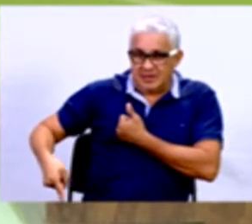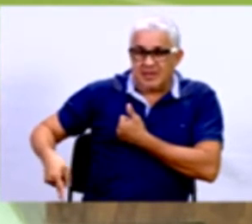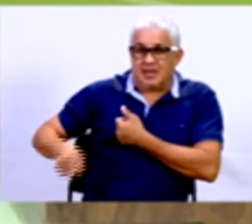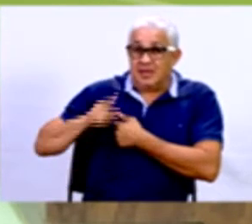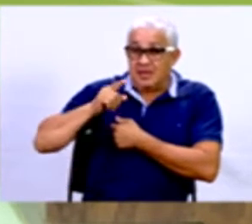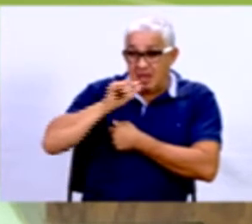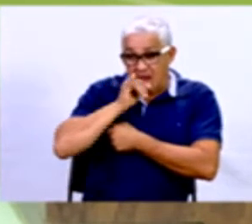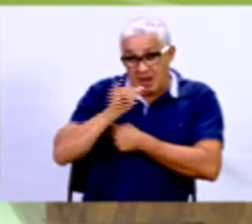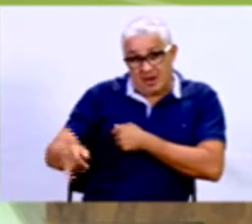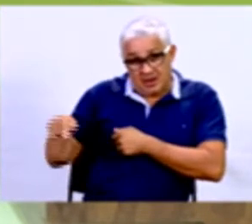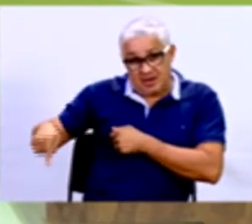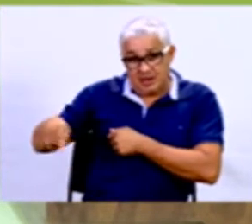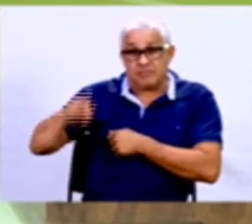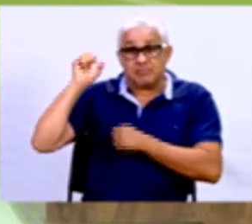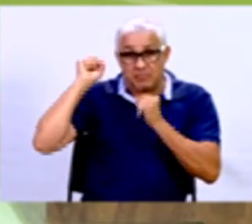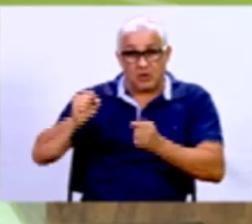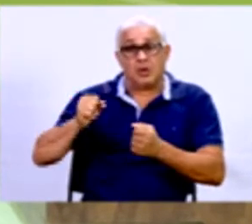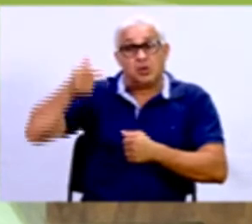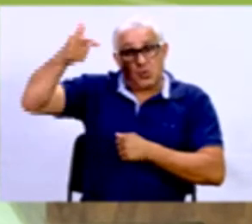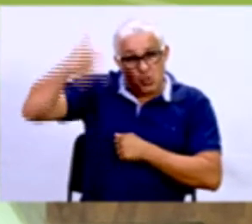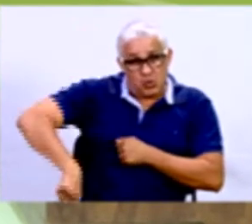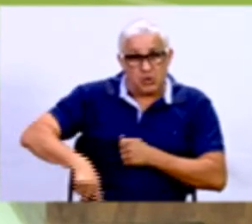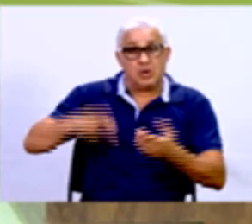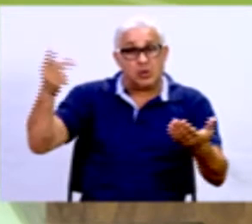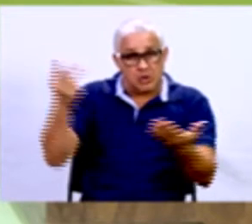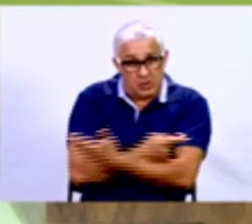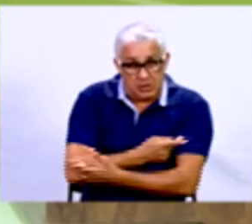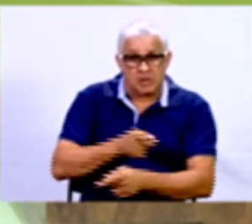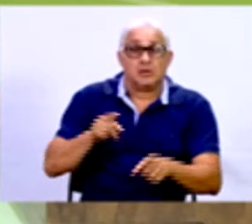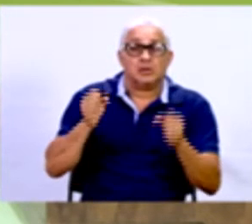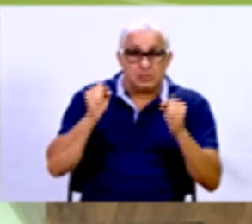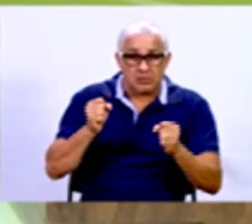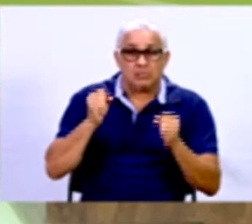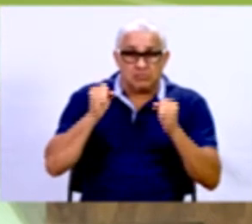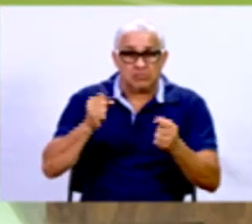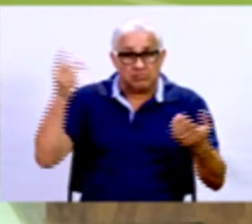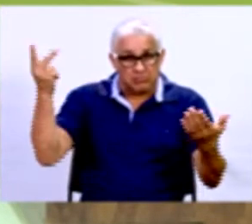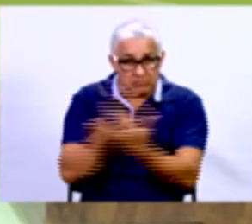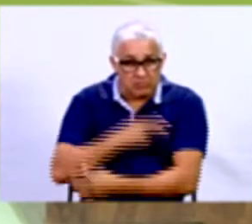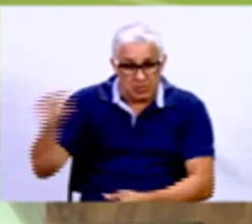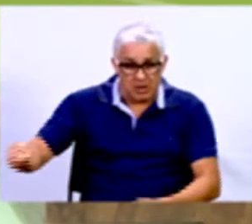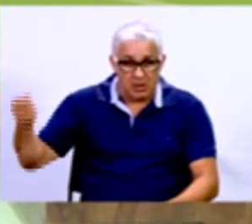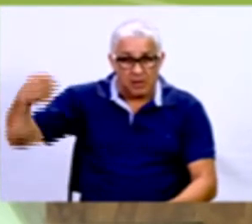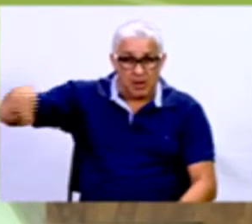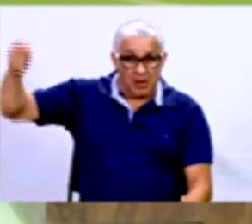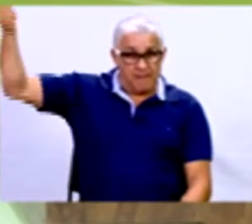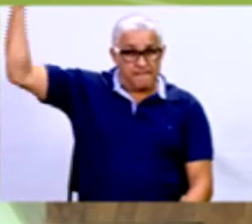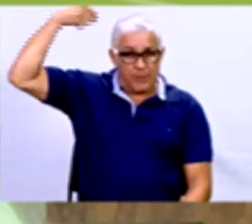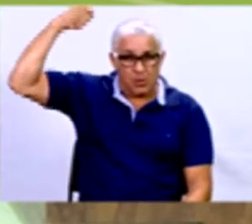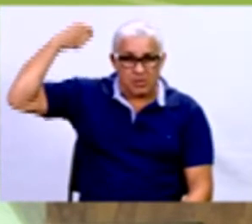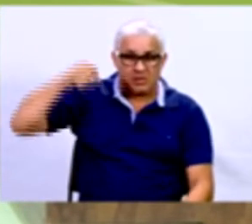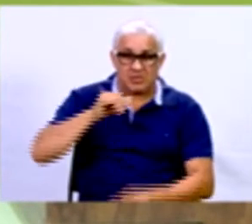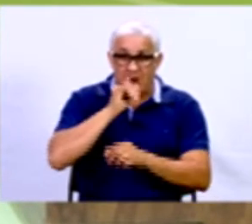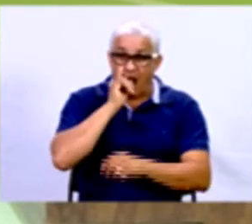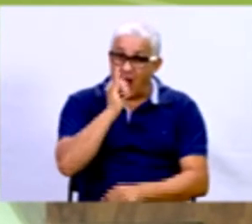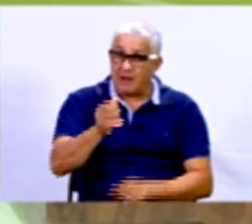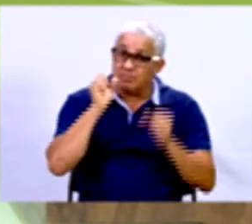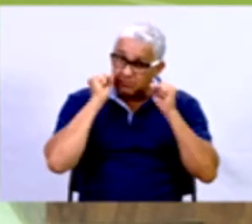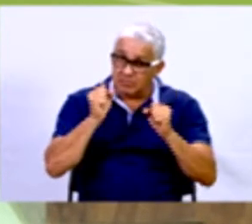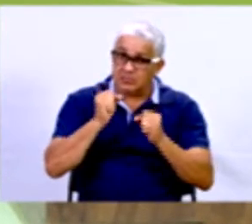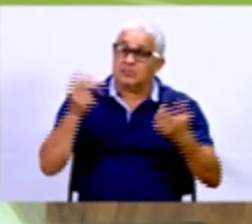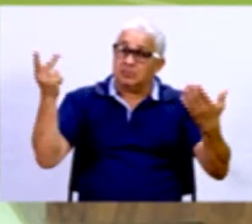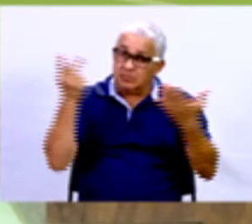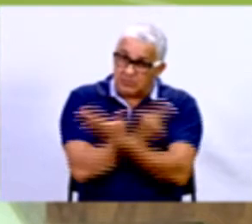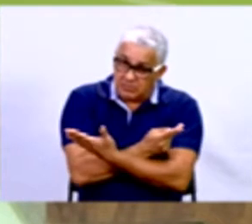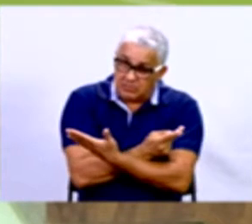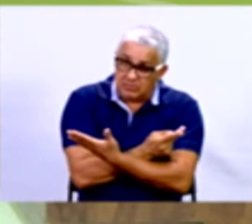de que aquela situação pode se repetir e o martelo pode cair nesse trabalhador. Ou seja, é um aviso de que há possibilidade de que